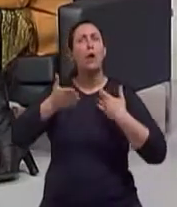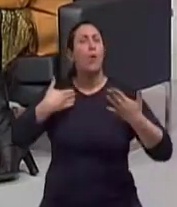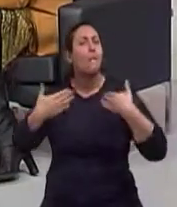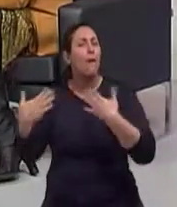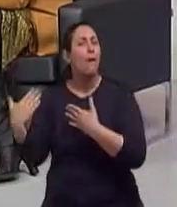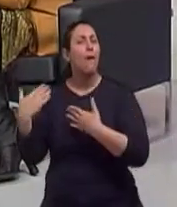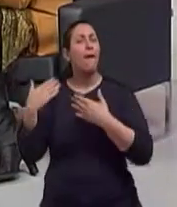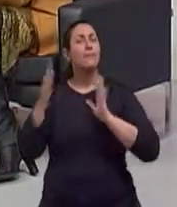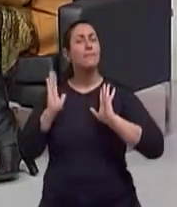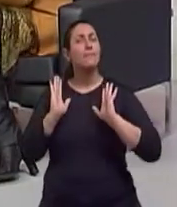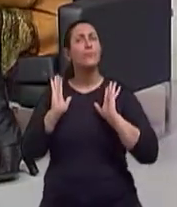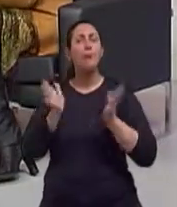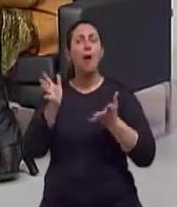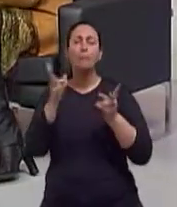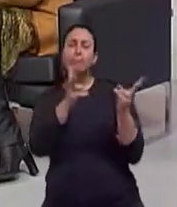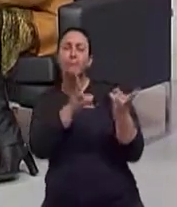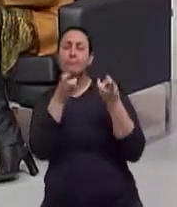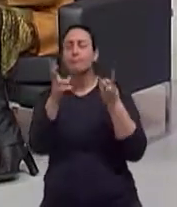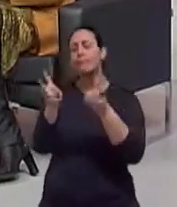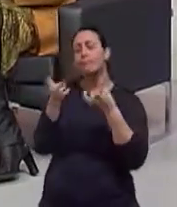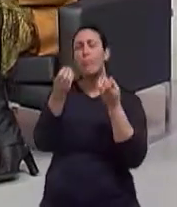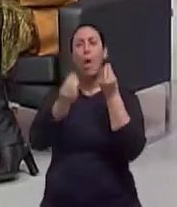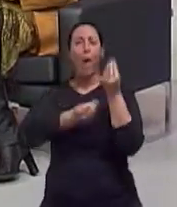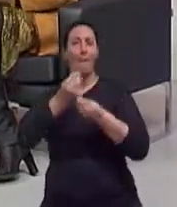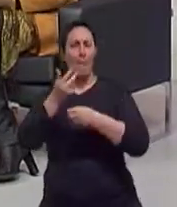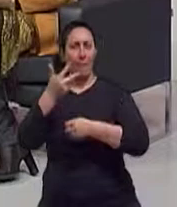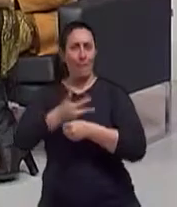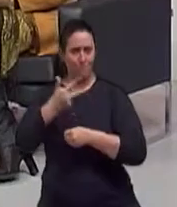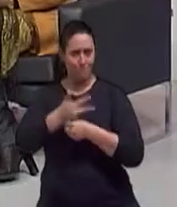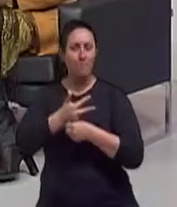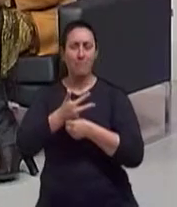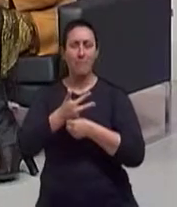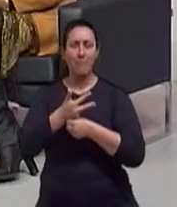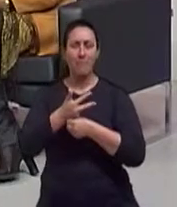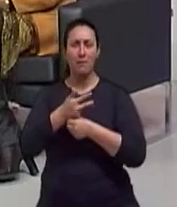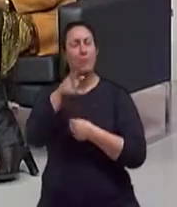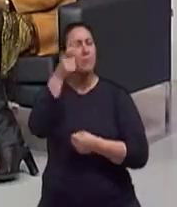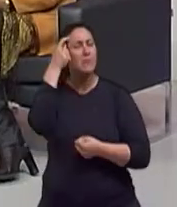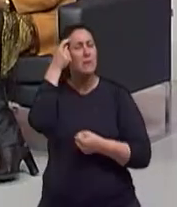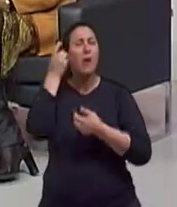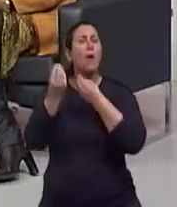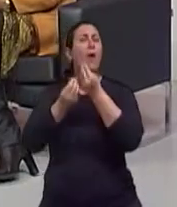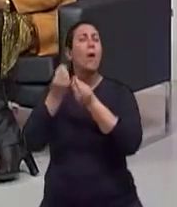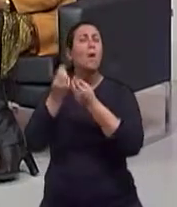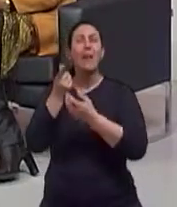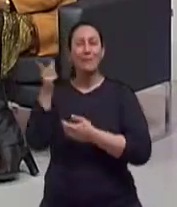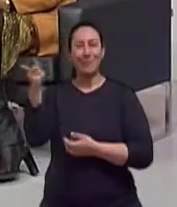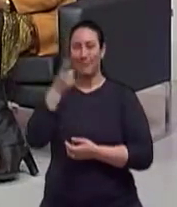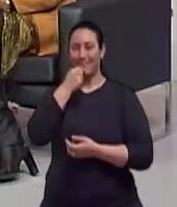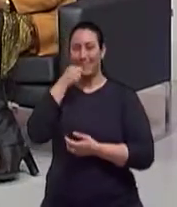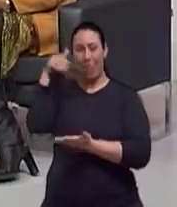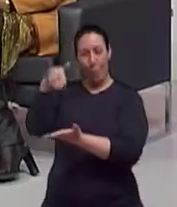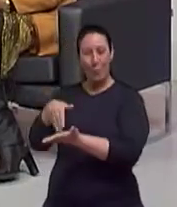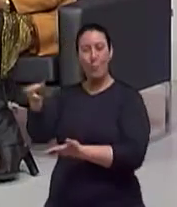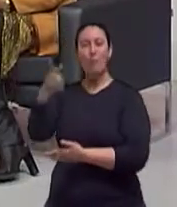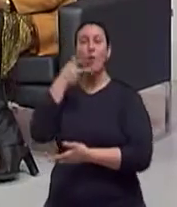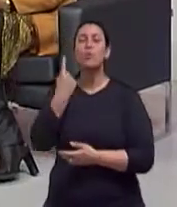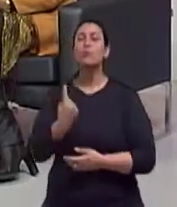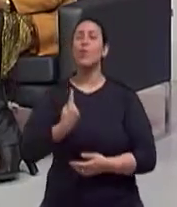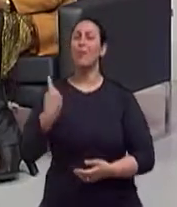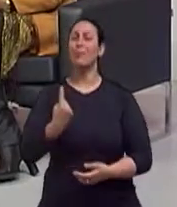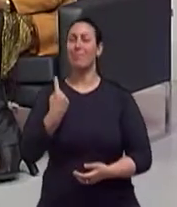Essa essa percepção vamos pegar por essa solidão que falou ali um deles né